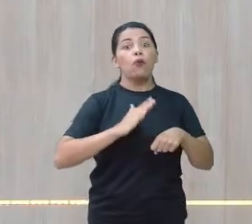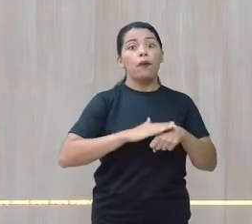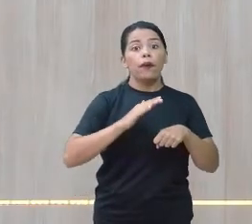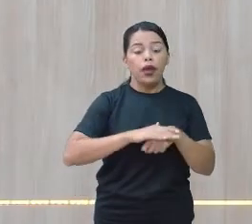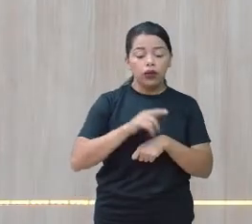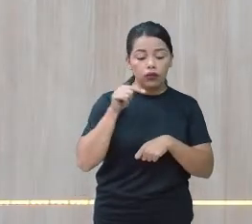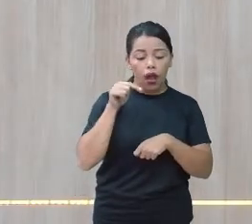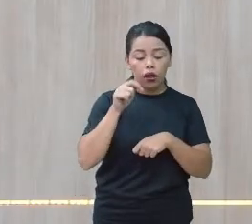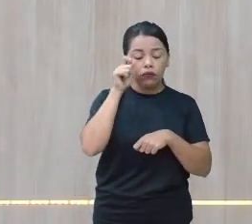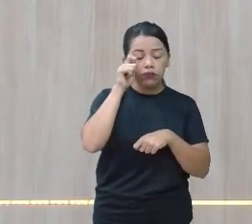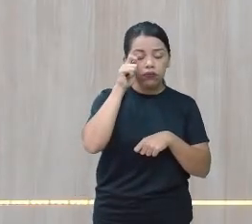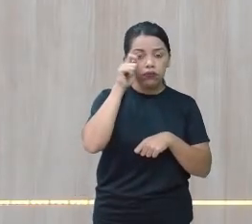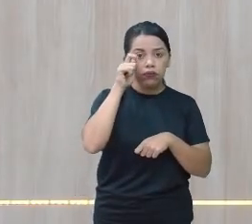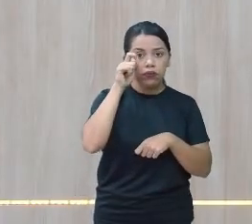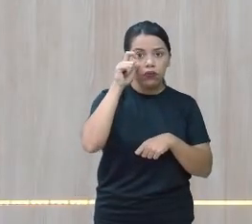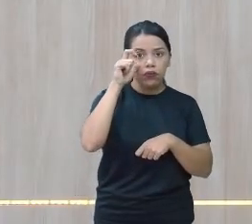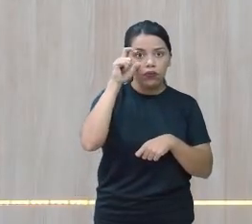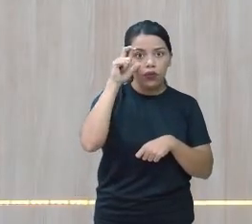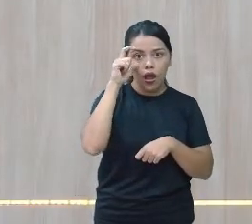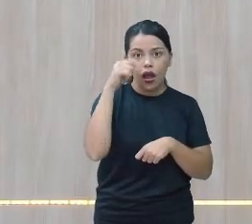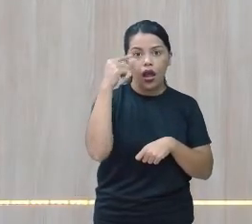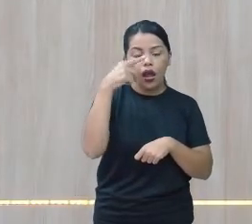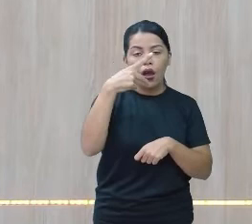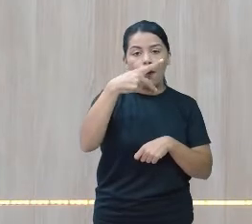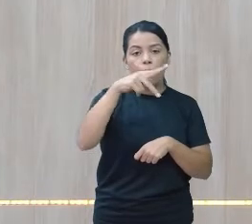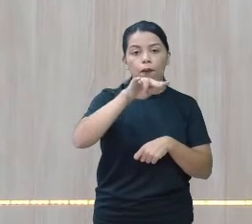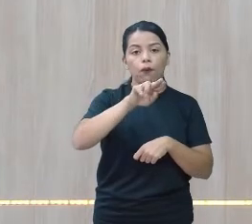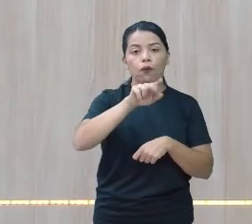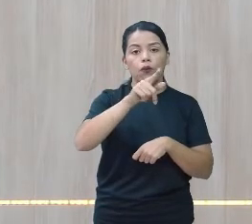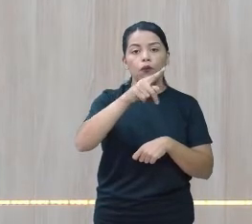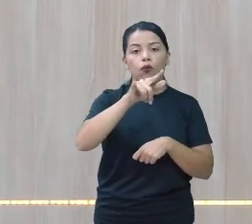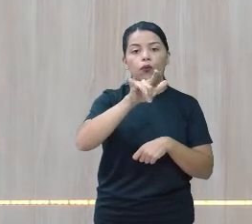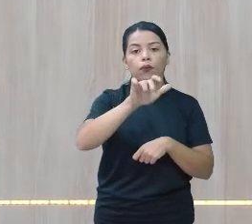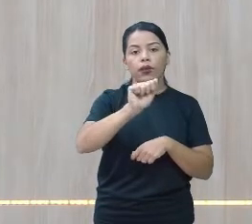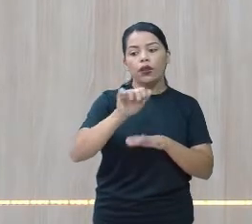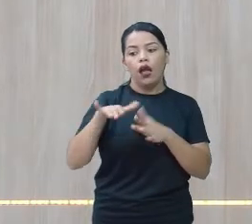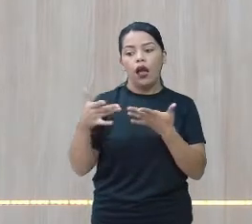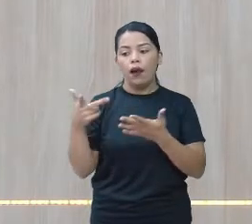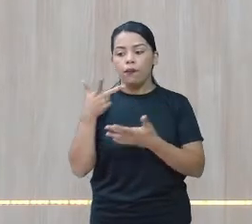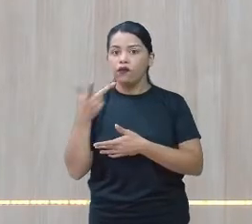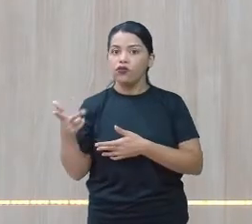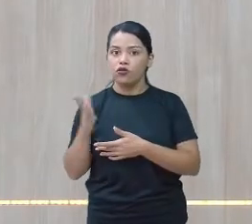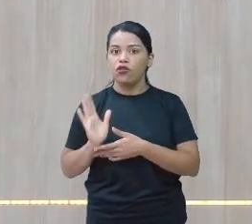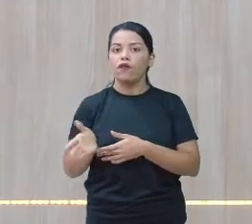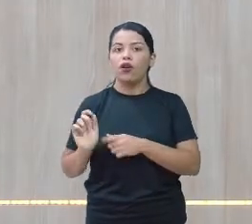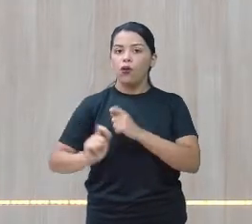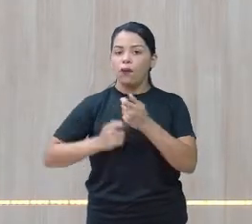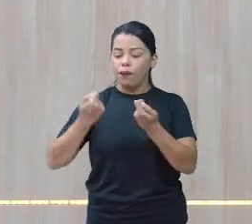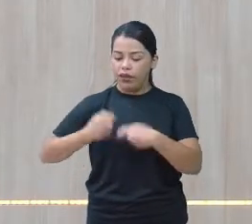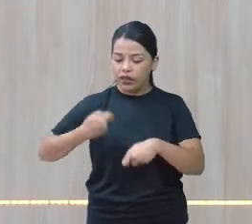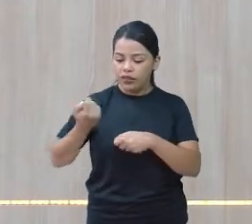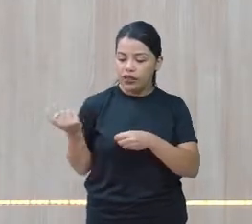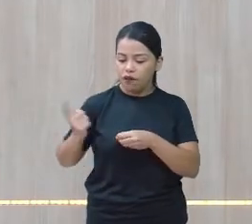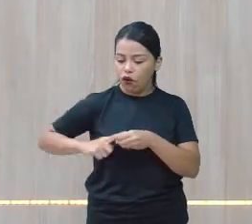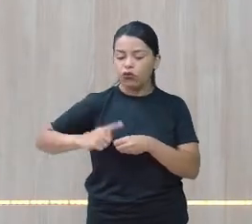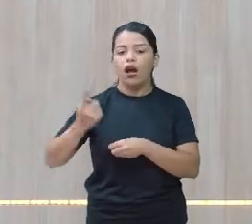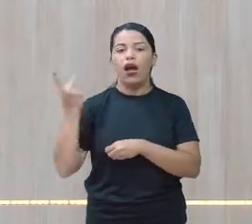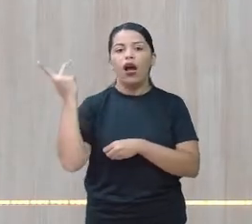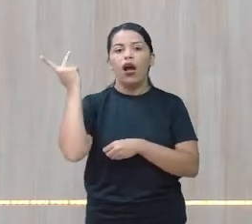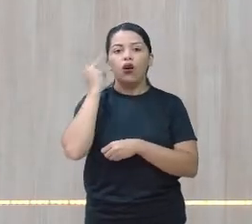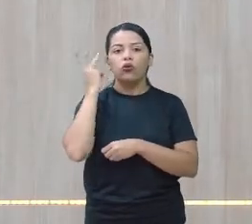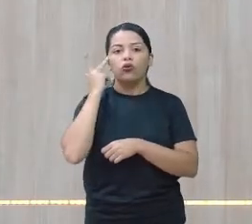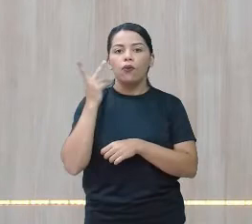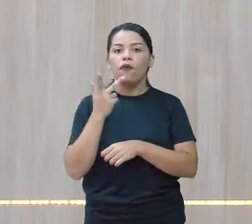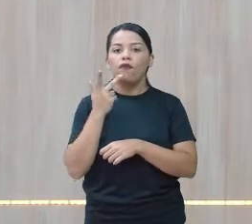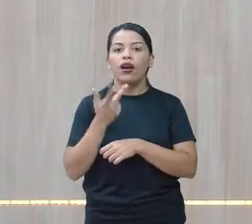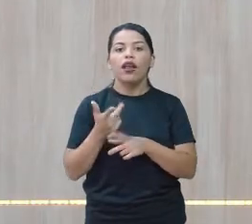então a professora Cláudia já colocou para a gente, não, ela vai ter que voltar ao normal. Eu vou falar em outro ponto. Olha, Cláudia, né,